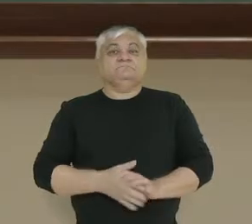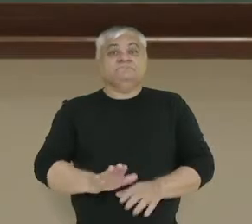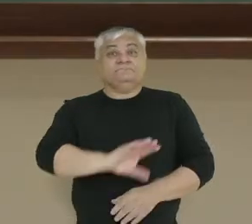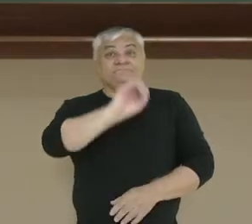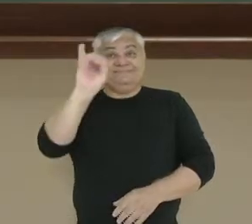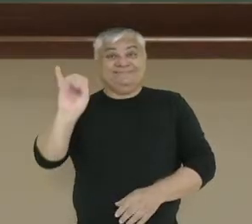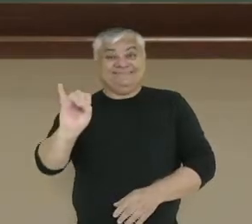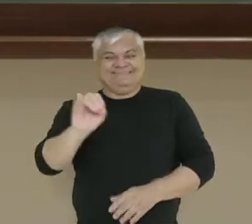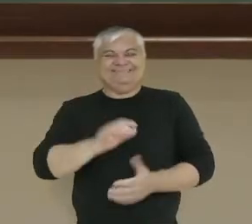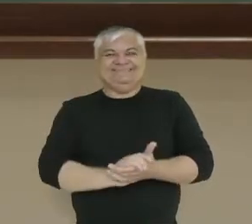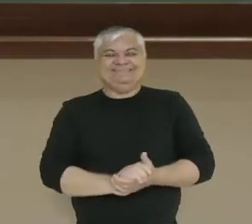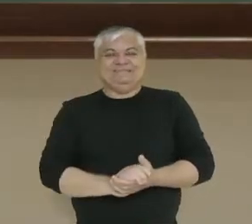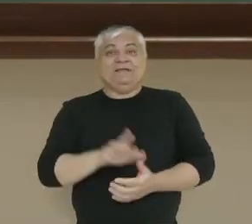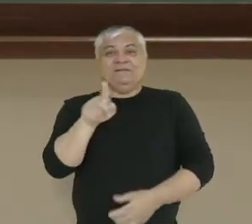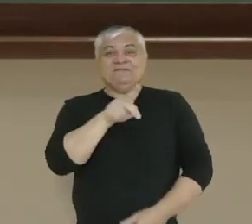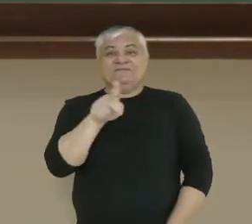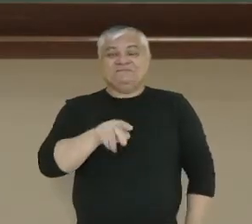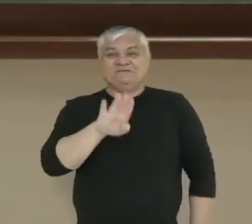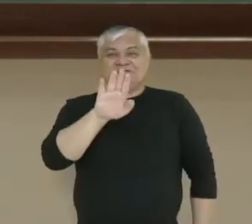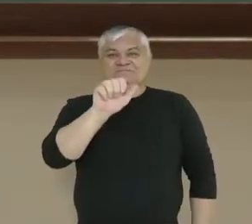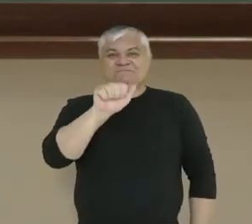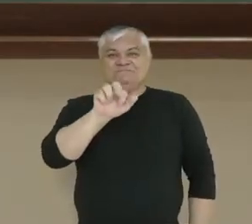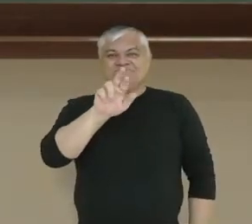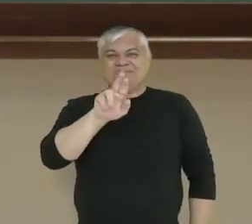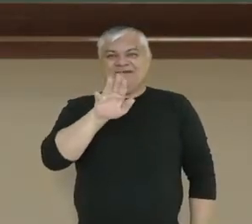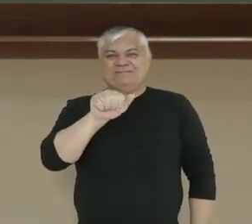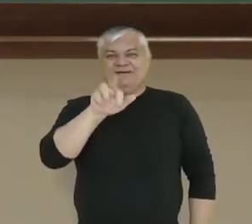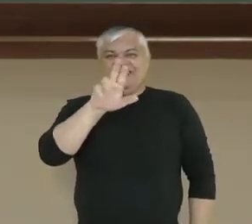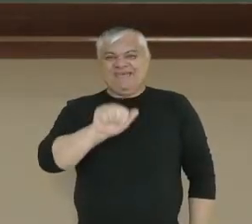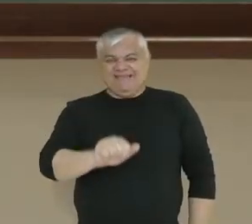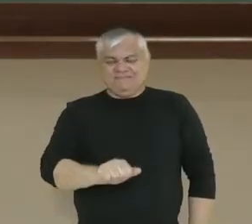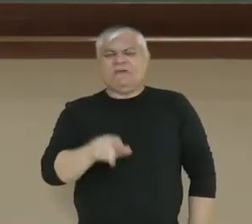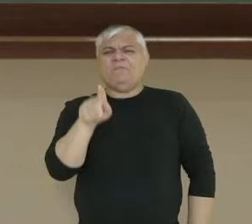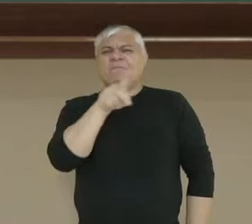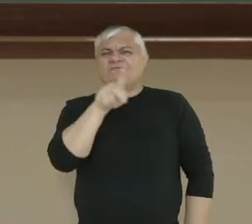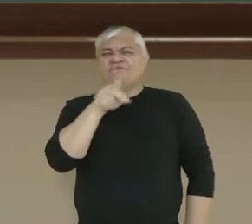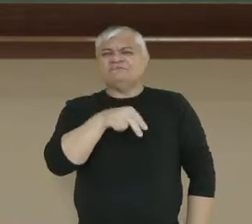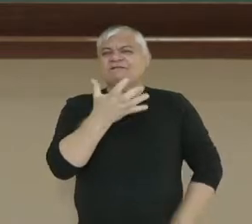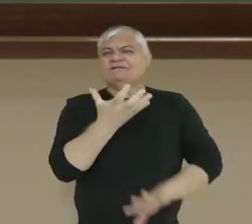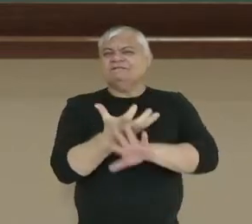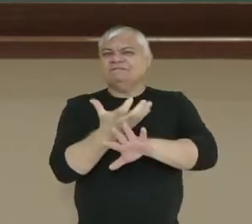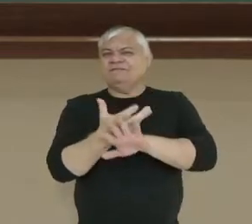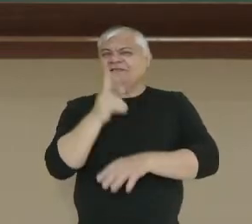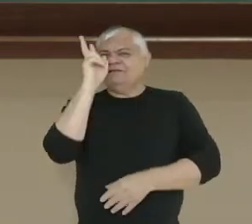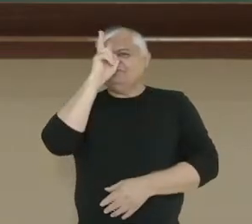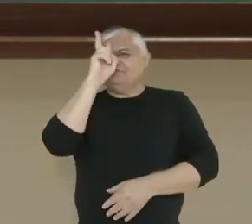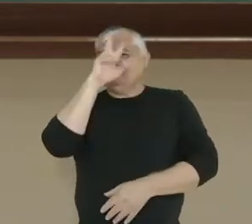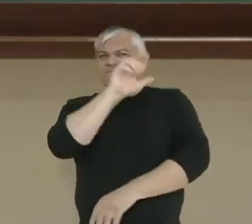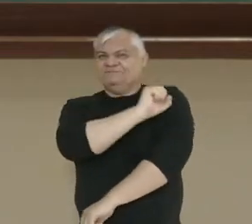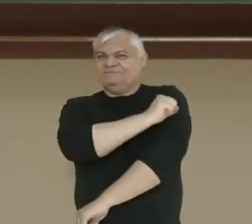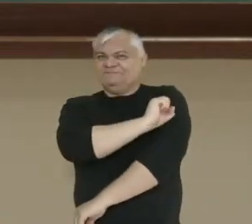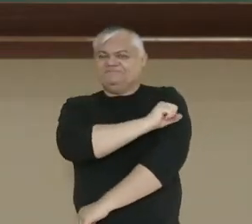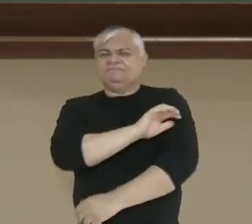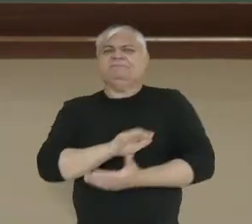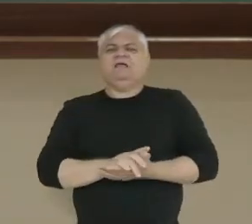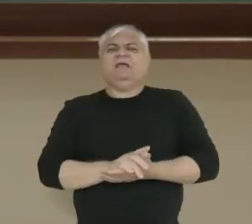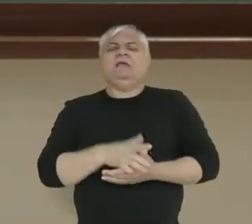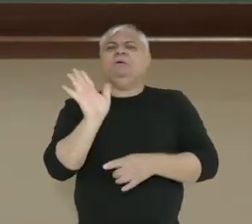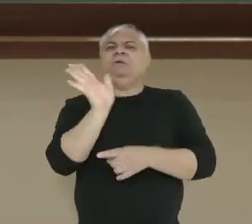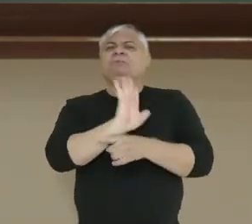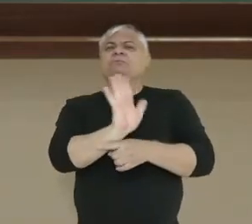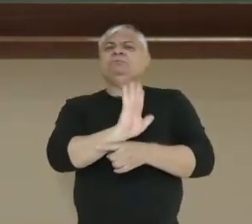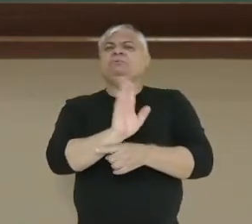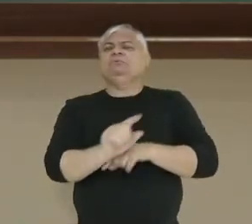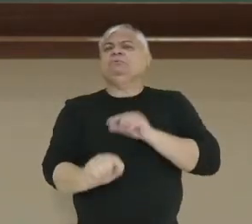Oi, pessoal! Eu sou a professora Bárbara Furquim, a professora de vocês de História do 8º ano. Nessa aula, a